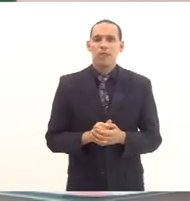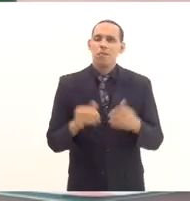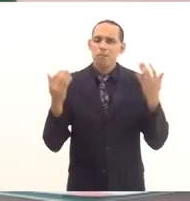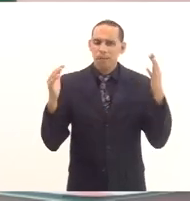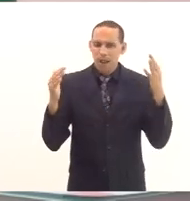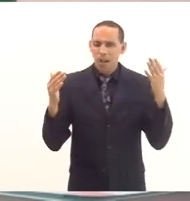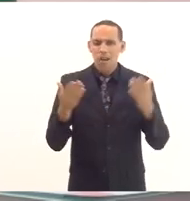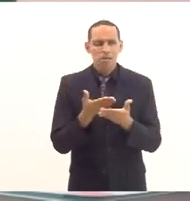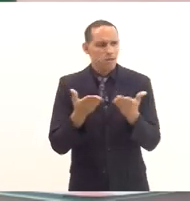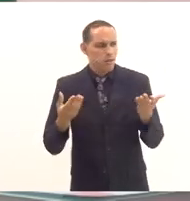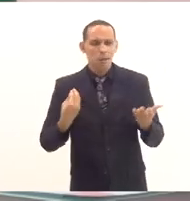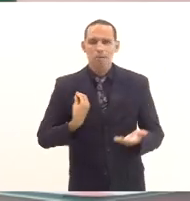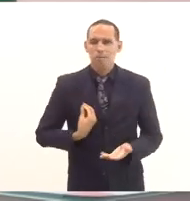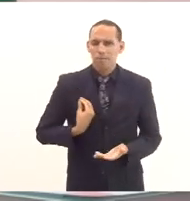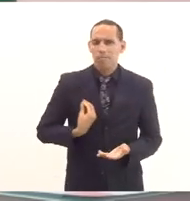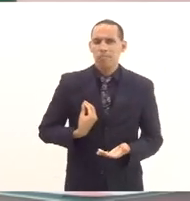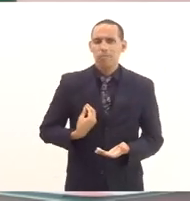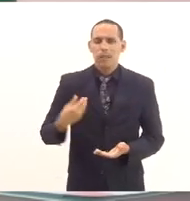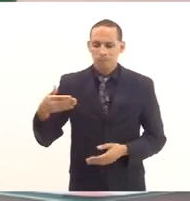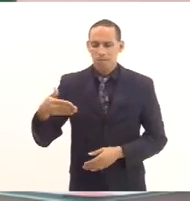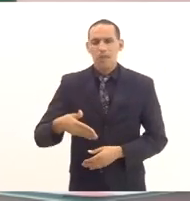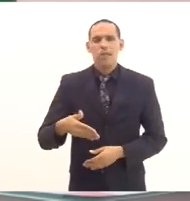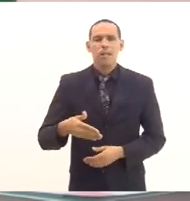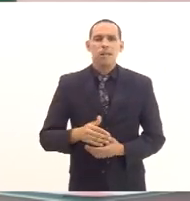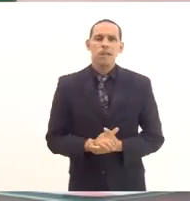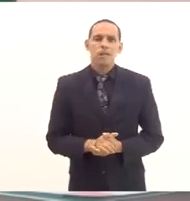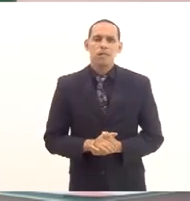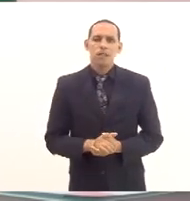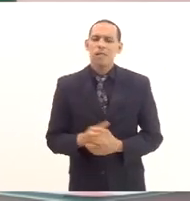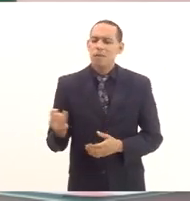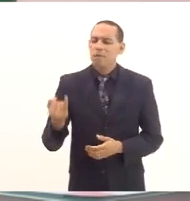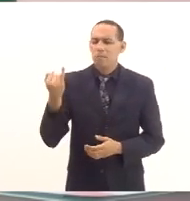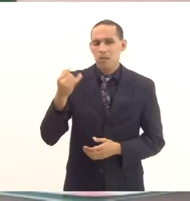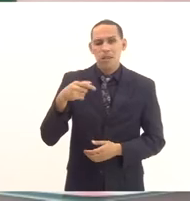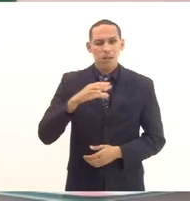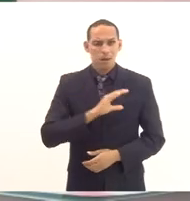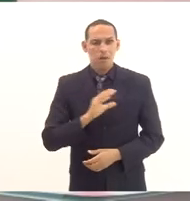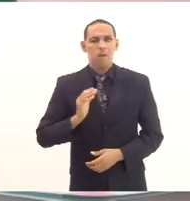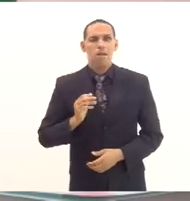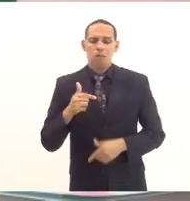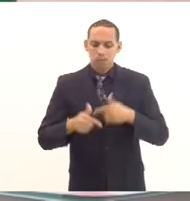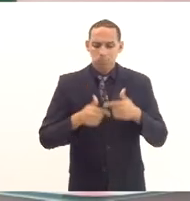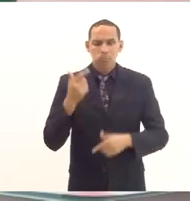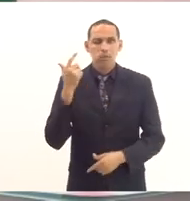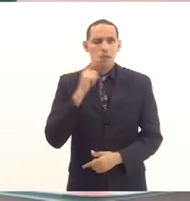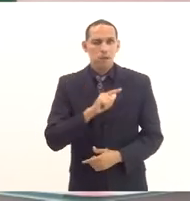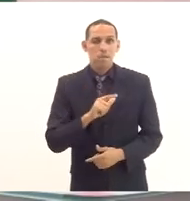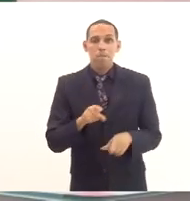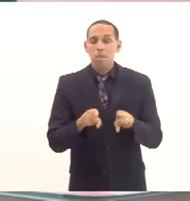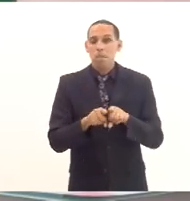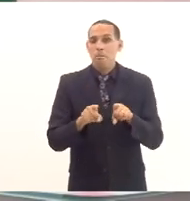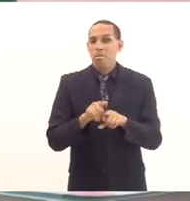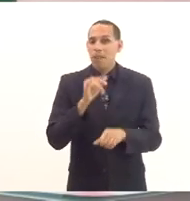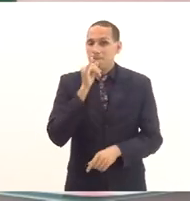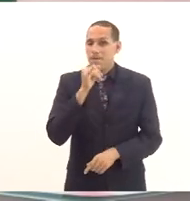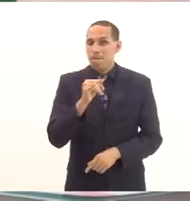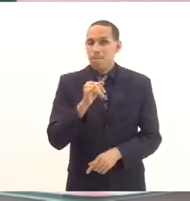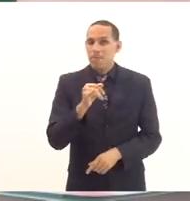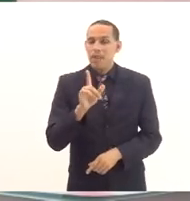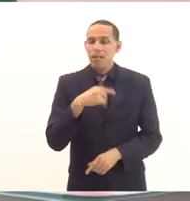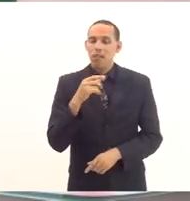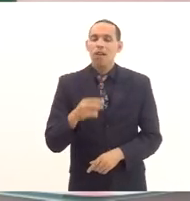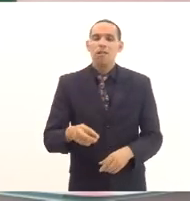parabenizar destacar a presença de vossas excelências aqui que é fundamental para o trabalho essa comissão mas dizer que ainda há